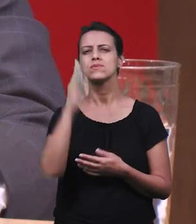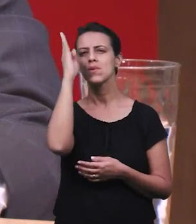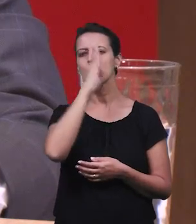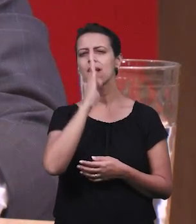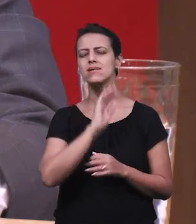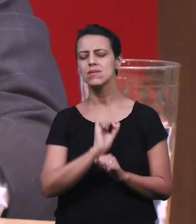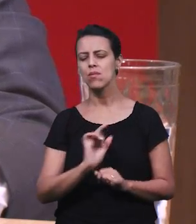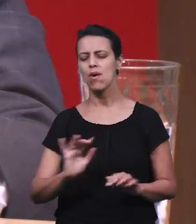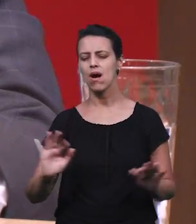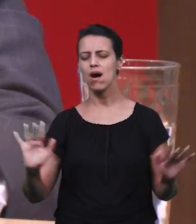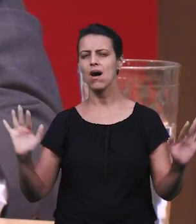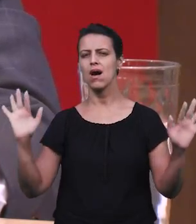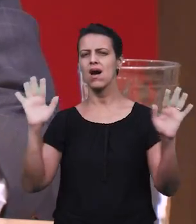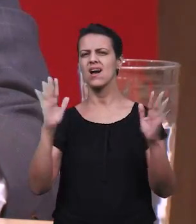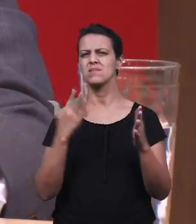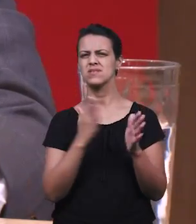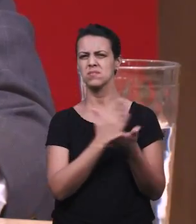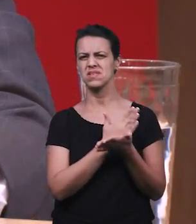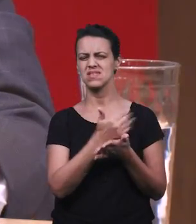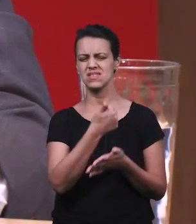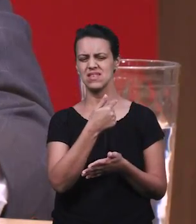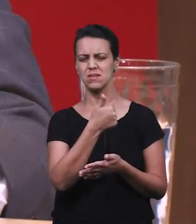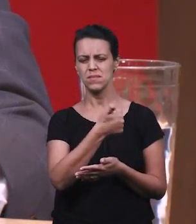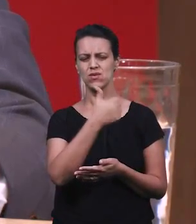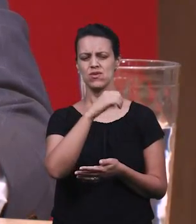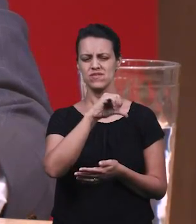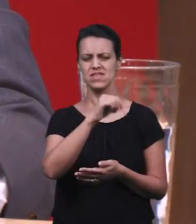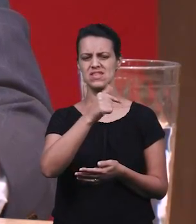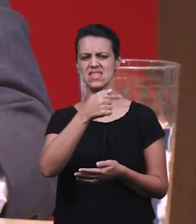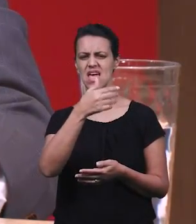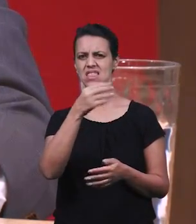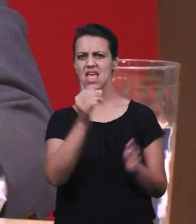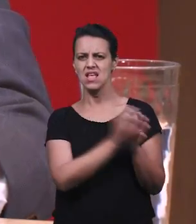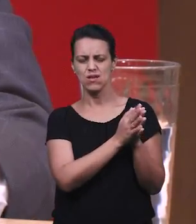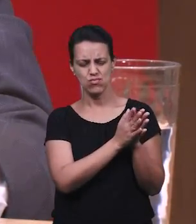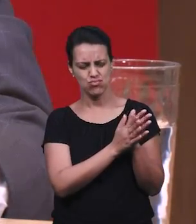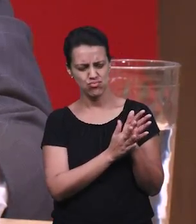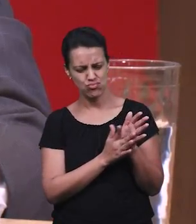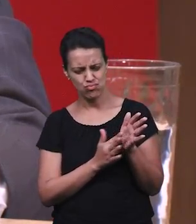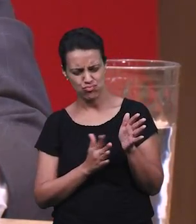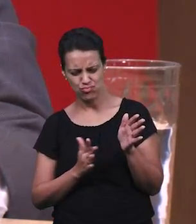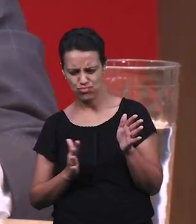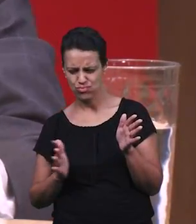década de 70, toda a década de 70, quando entramos, o início